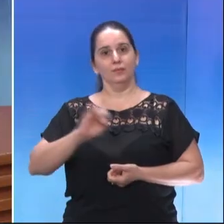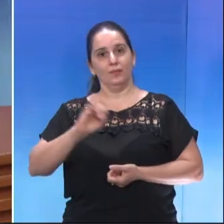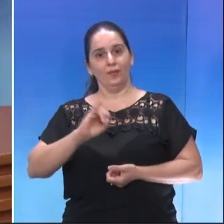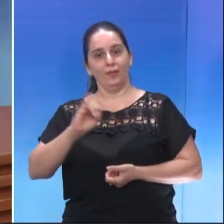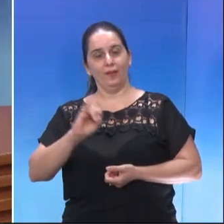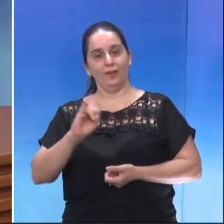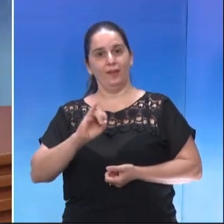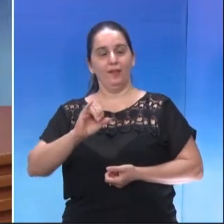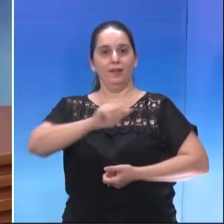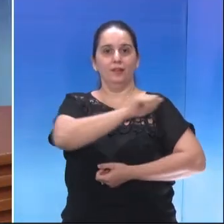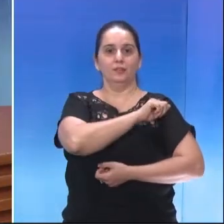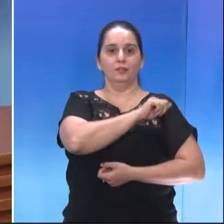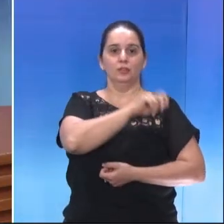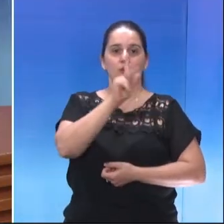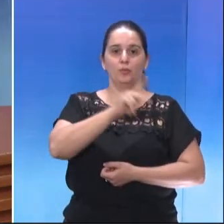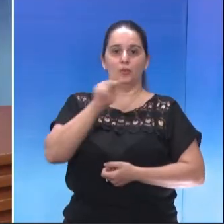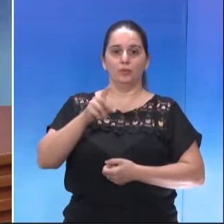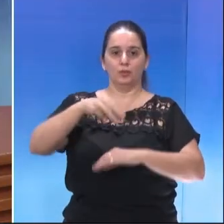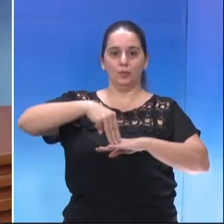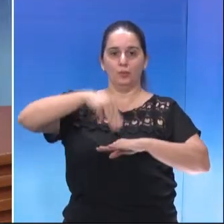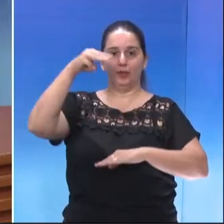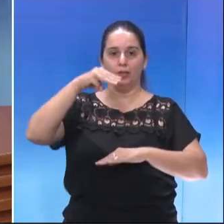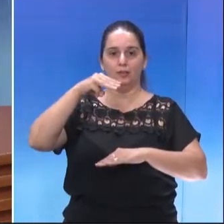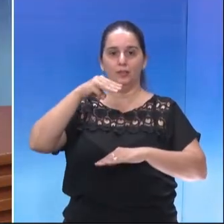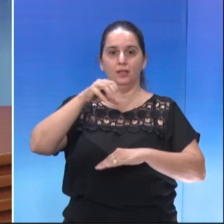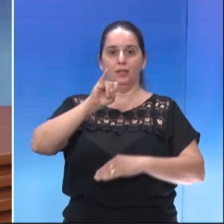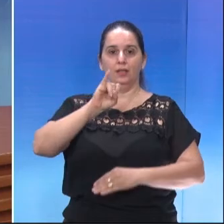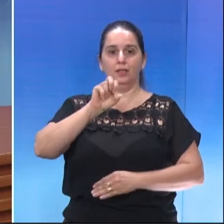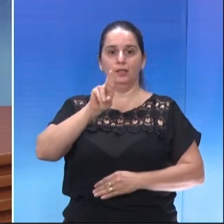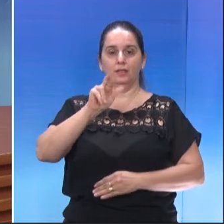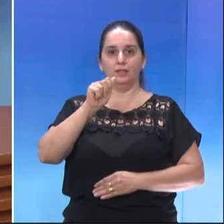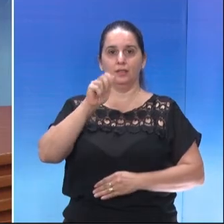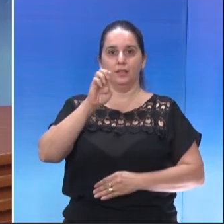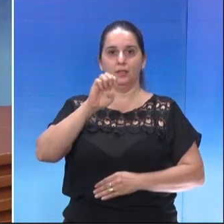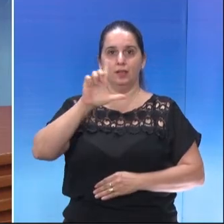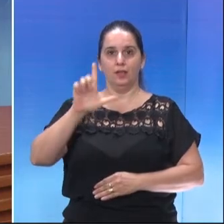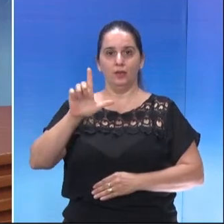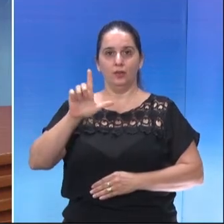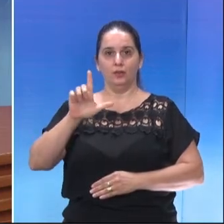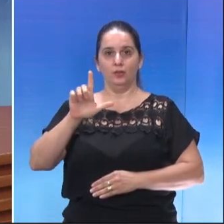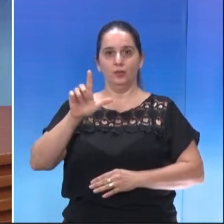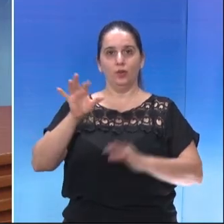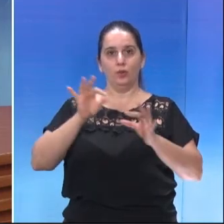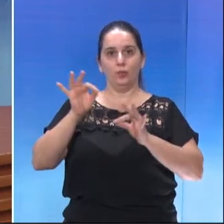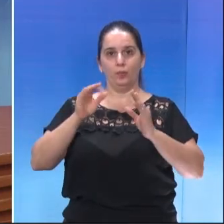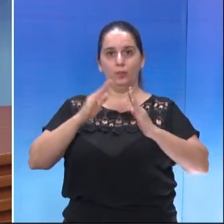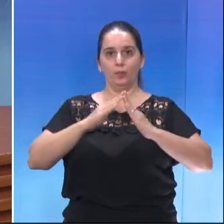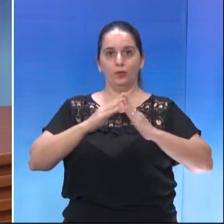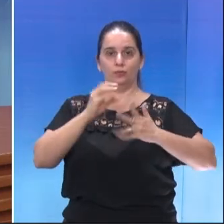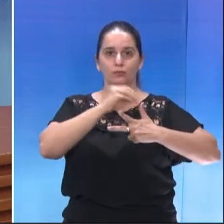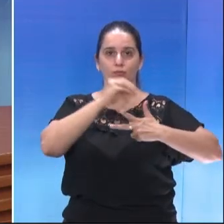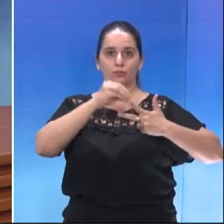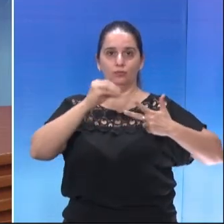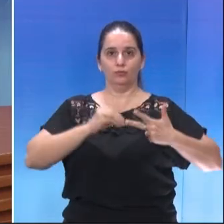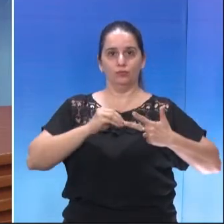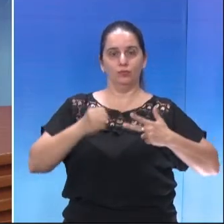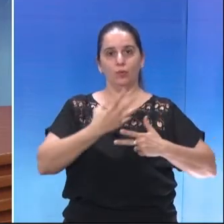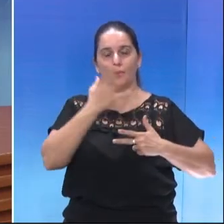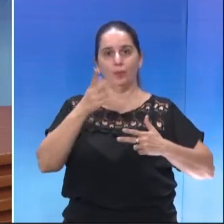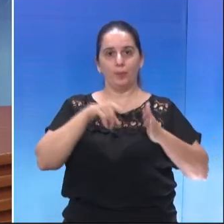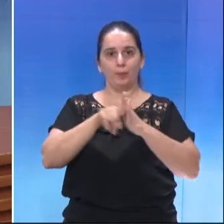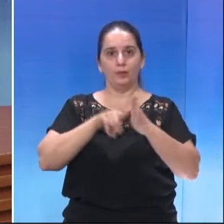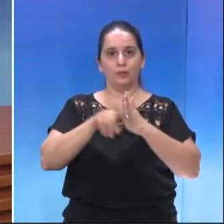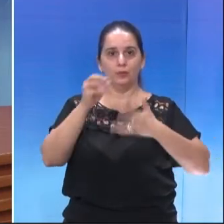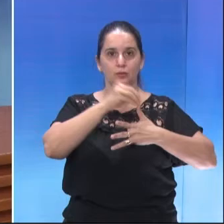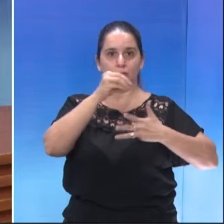Olá pessoal, eu sou o professor Israel Maia, mestre em Geografia e estou no projeto Tô de Casa no Enem. Hoje nós iremos abordar